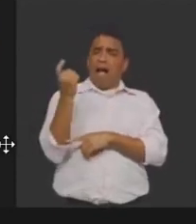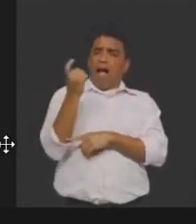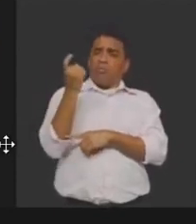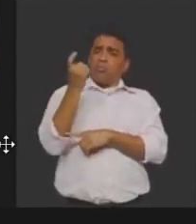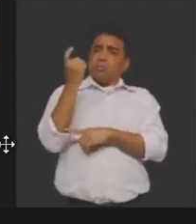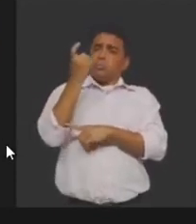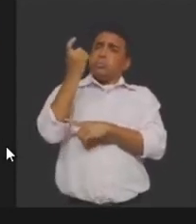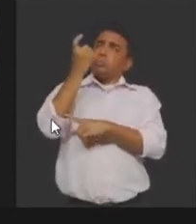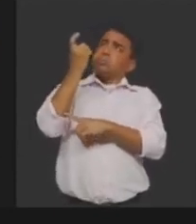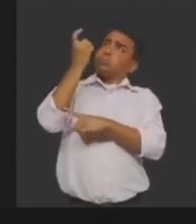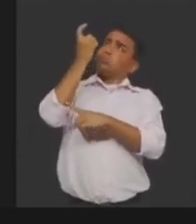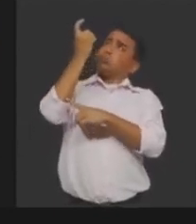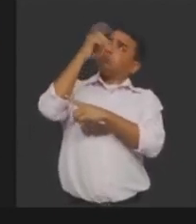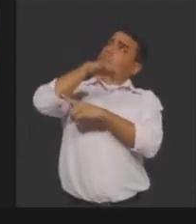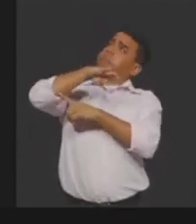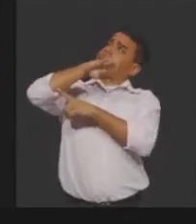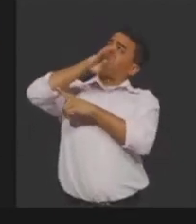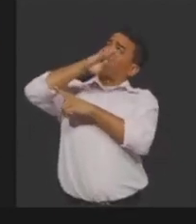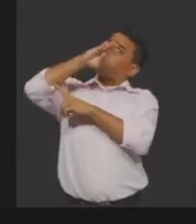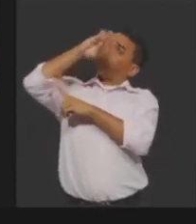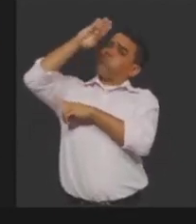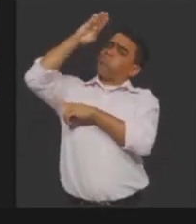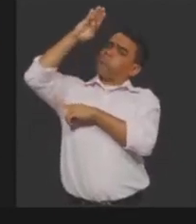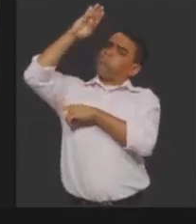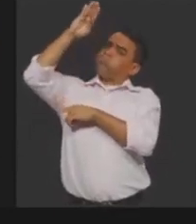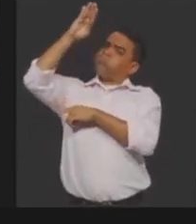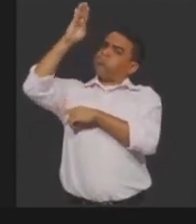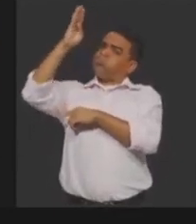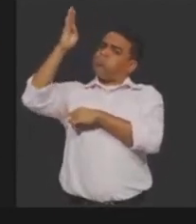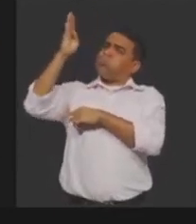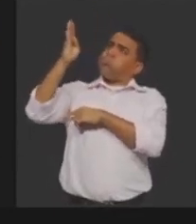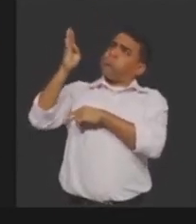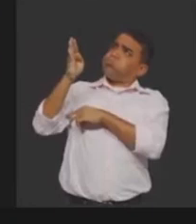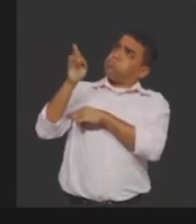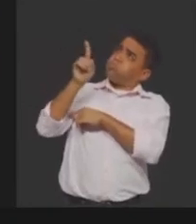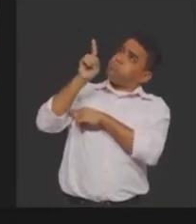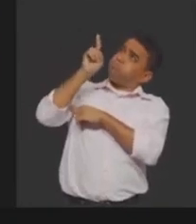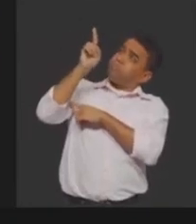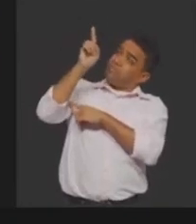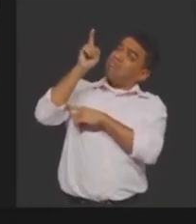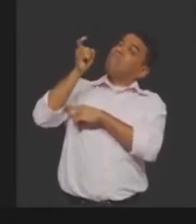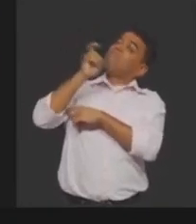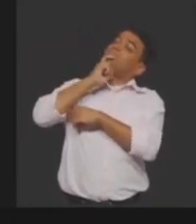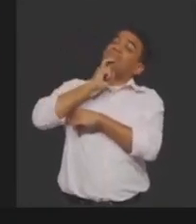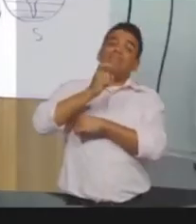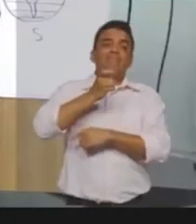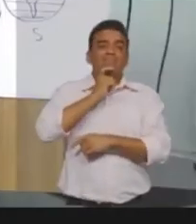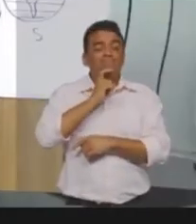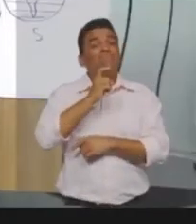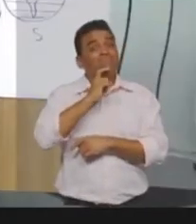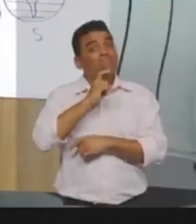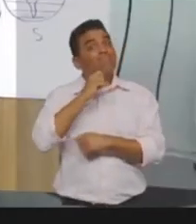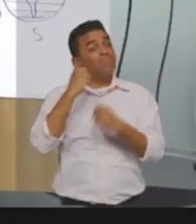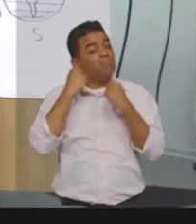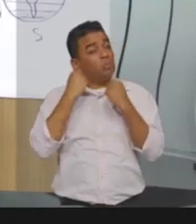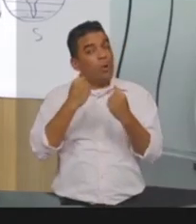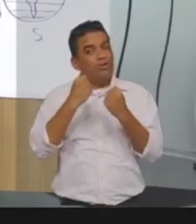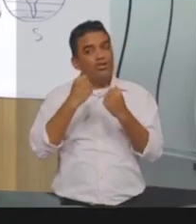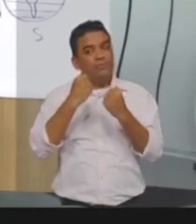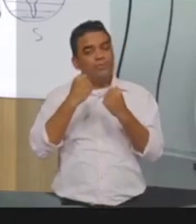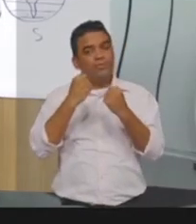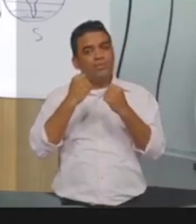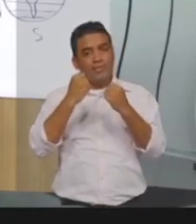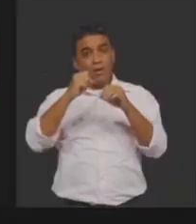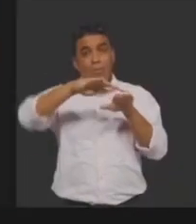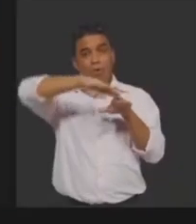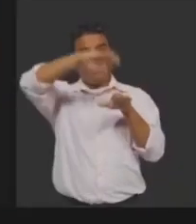no topo, mais próxima do topo dessa grande montanha, desse pico, mais frio faz. E repare aqui que na base desse pico, na